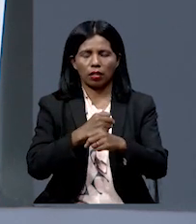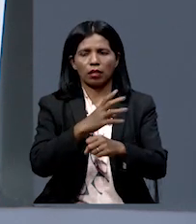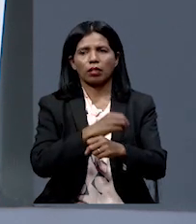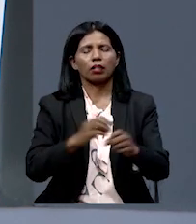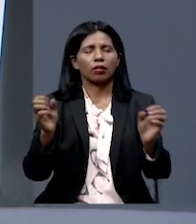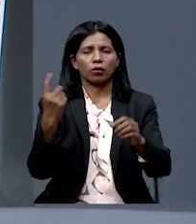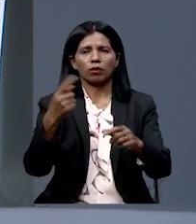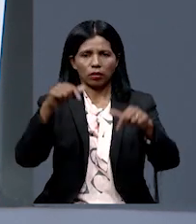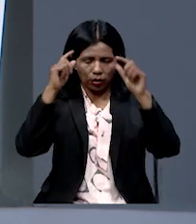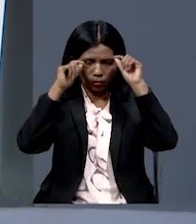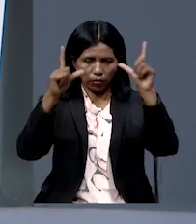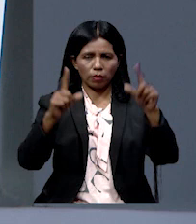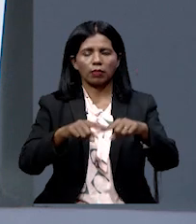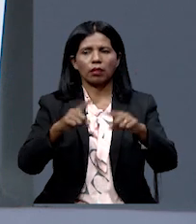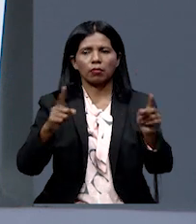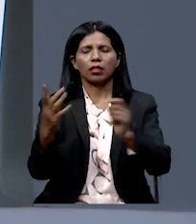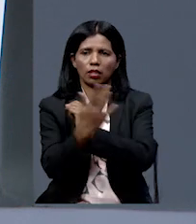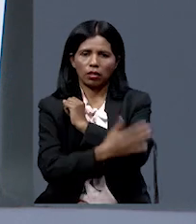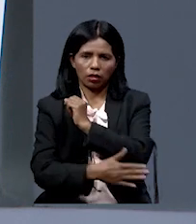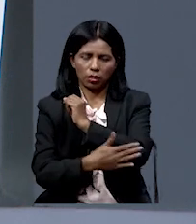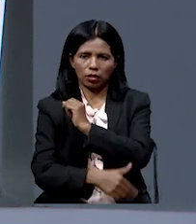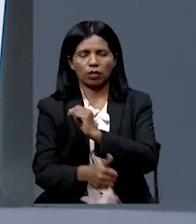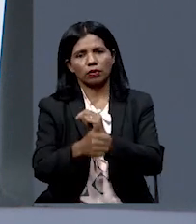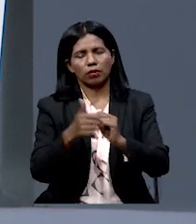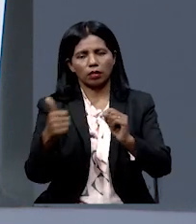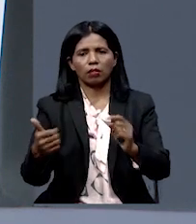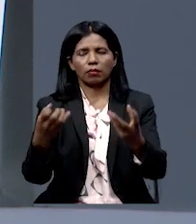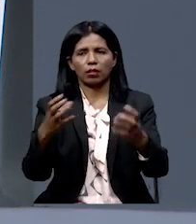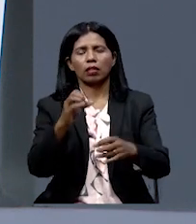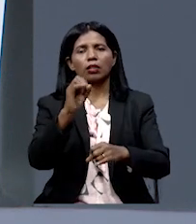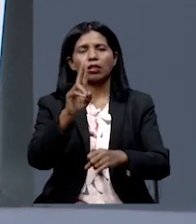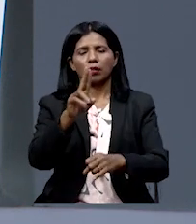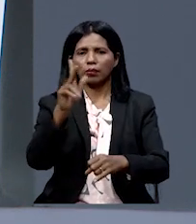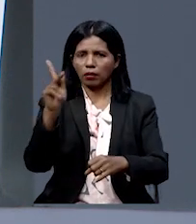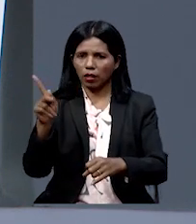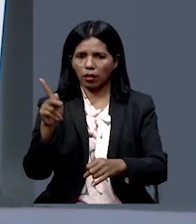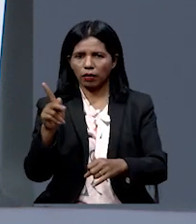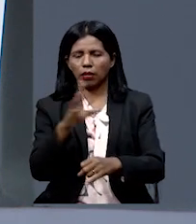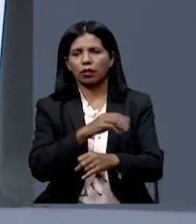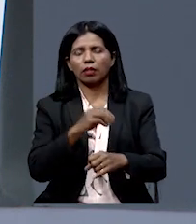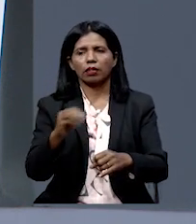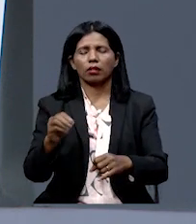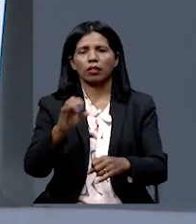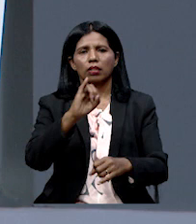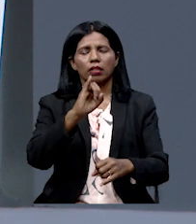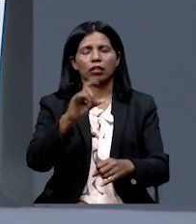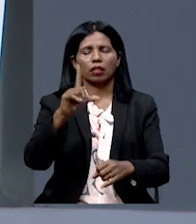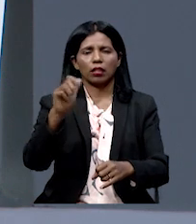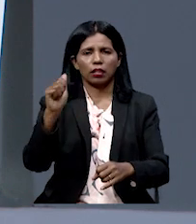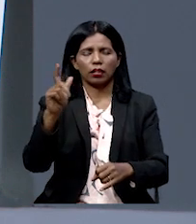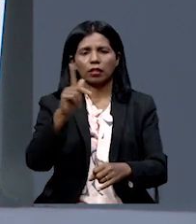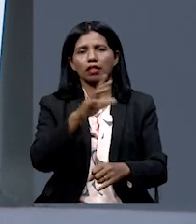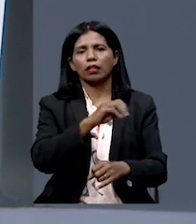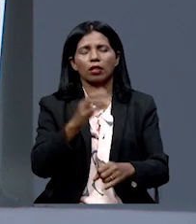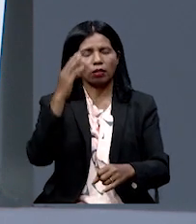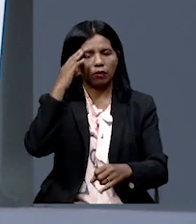de tia Timor me vemos iha na saun lobo kida Inglaterra Irlanda Korea do Sul